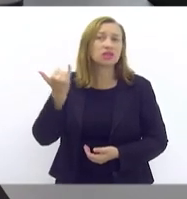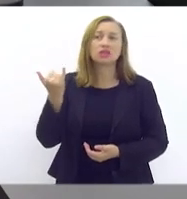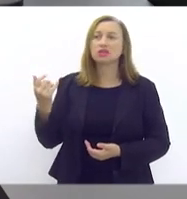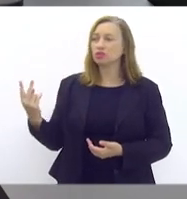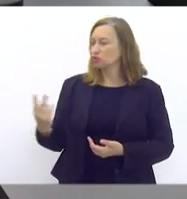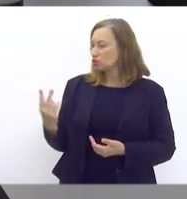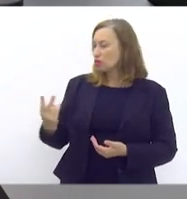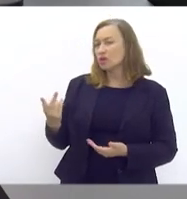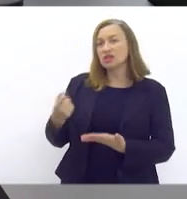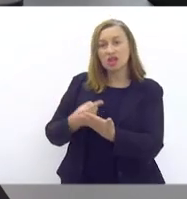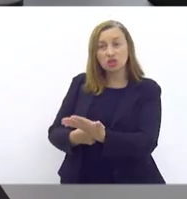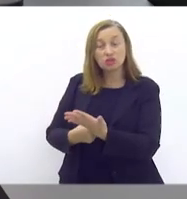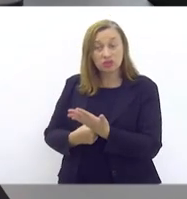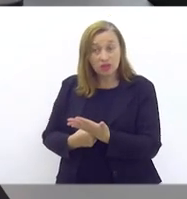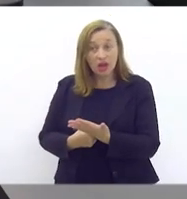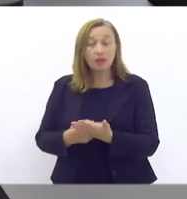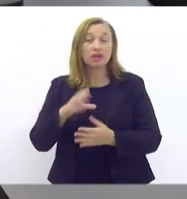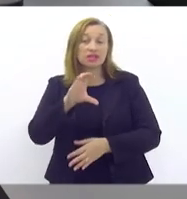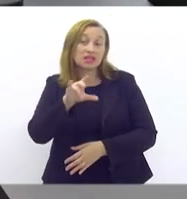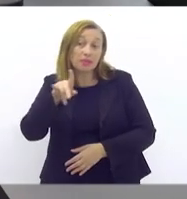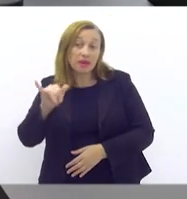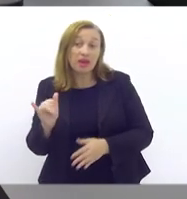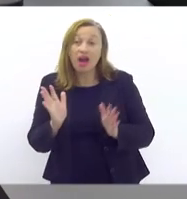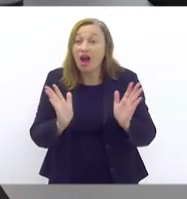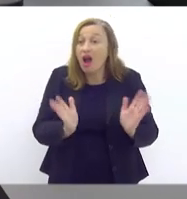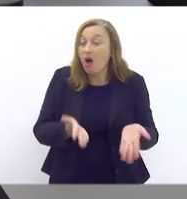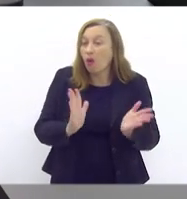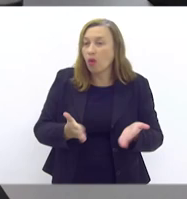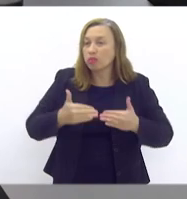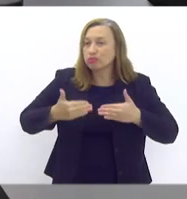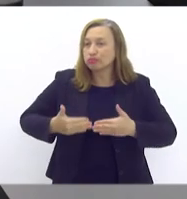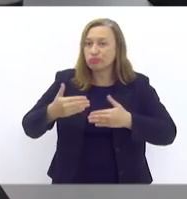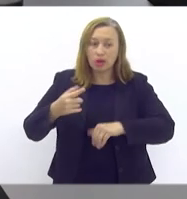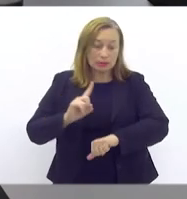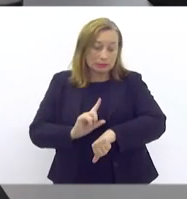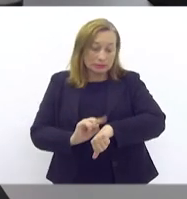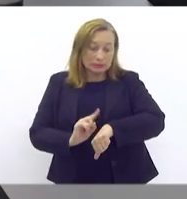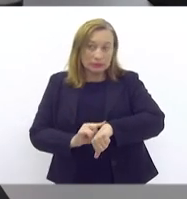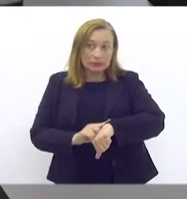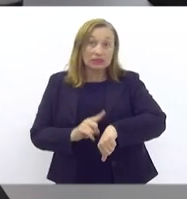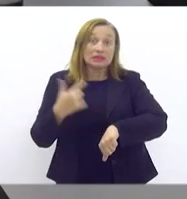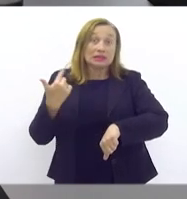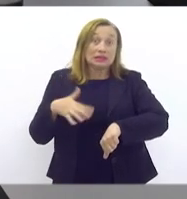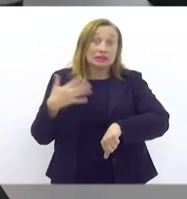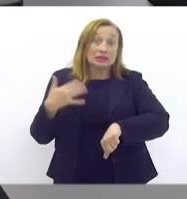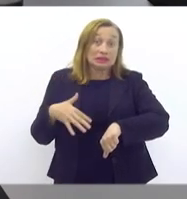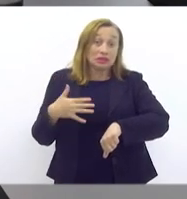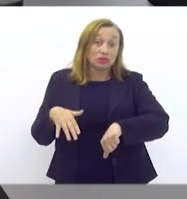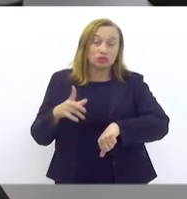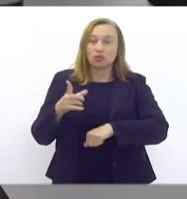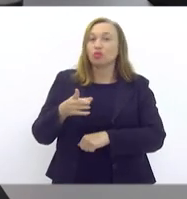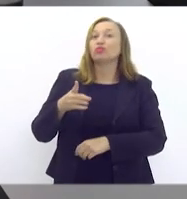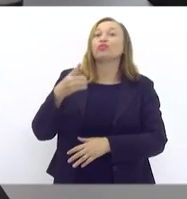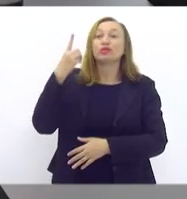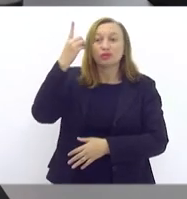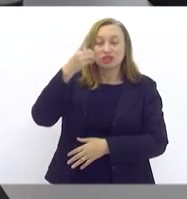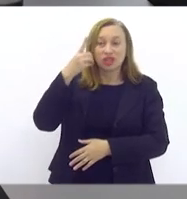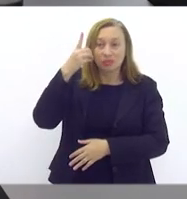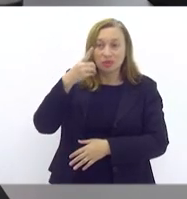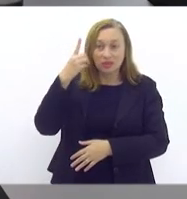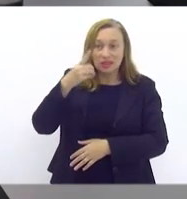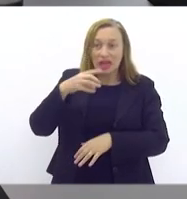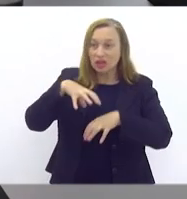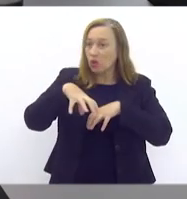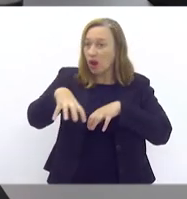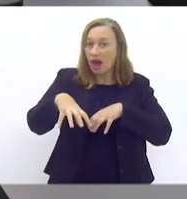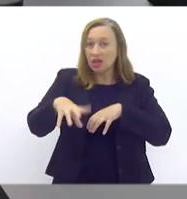vocês para essa CPI agora a gente tá no avançada hora vejo que os deputados que estavam online já já não estão